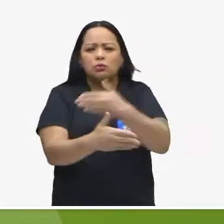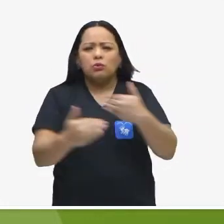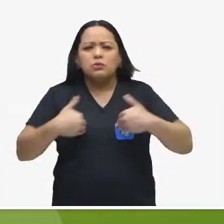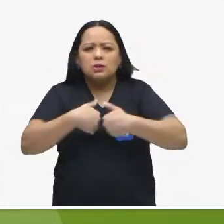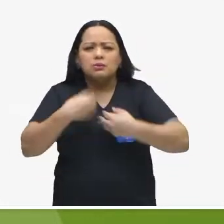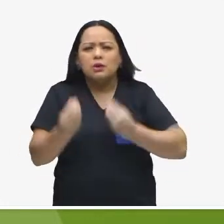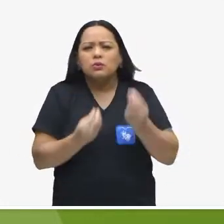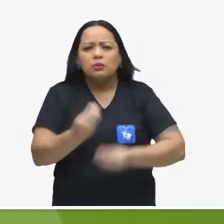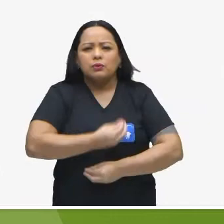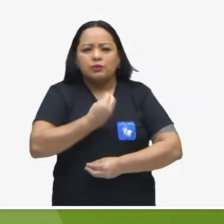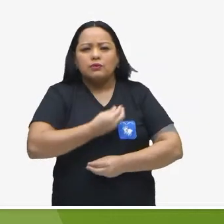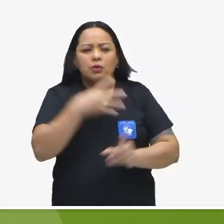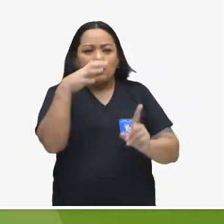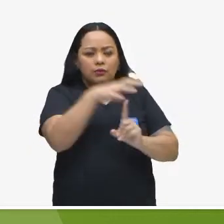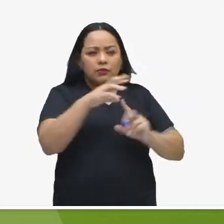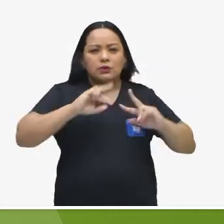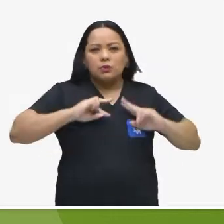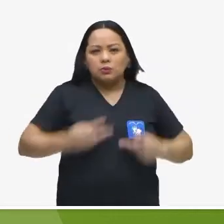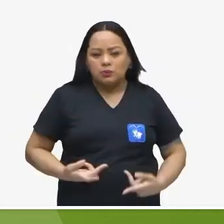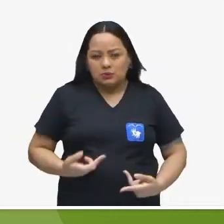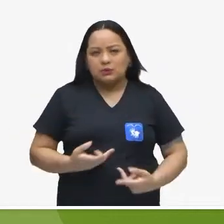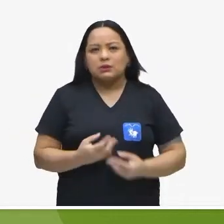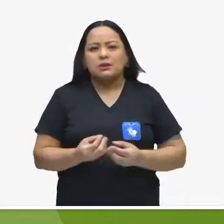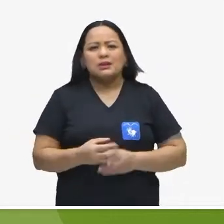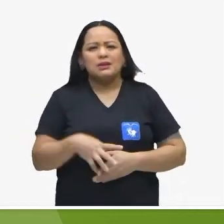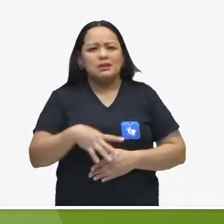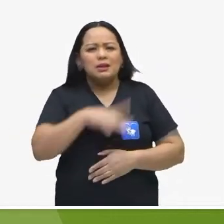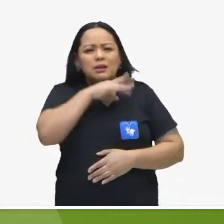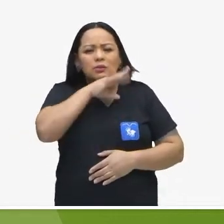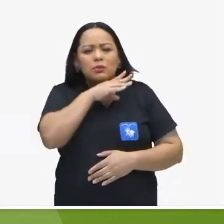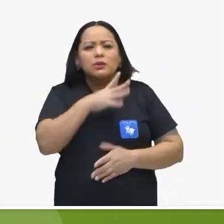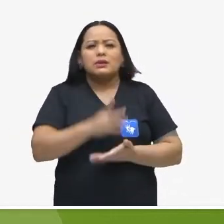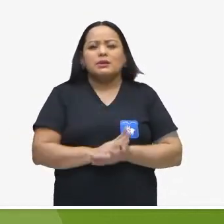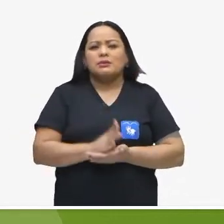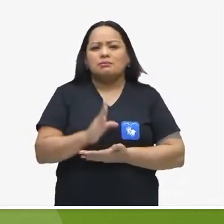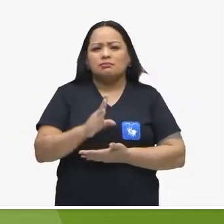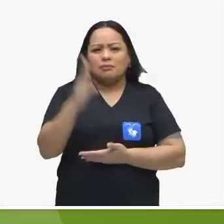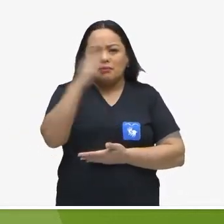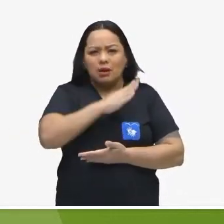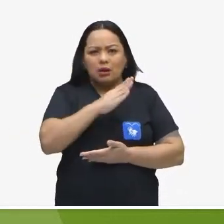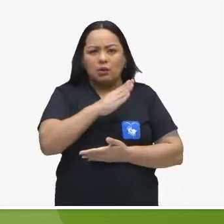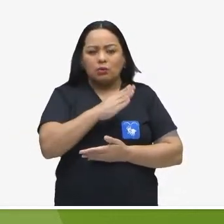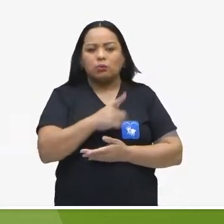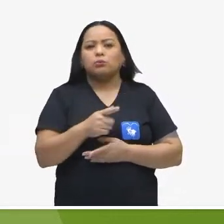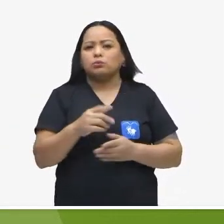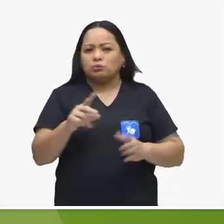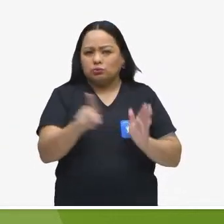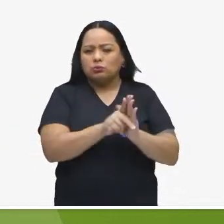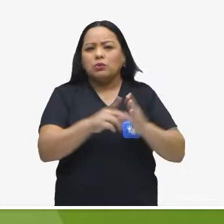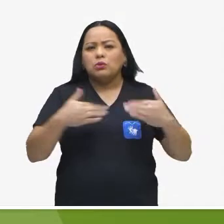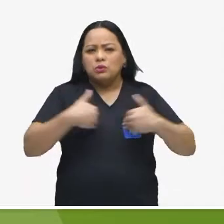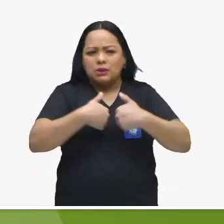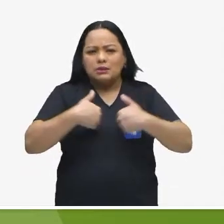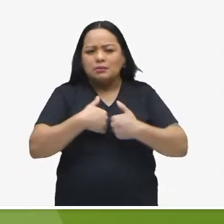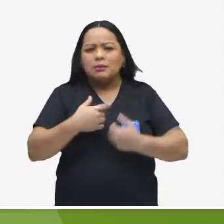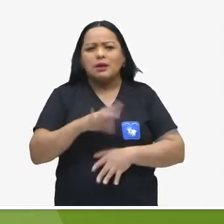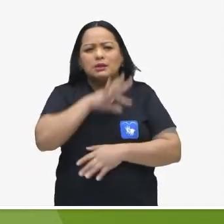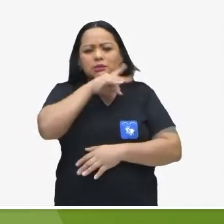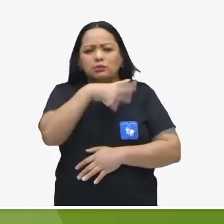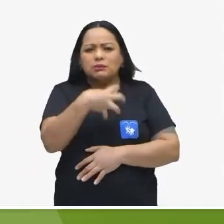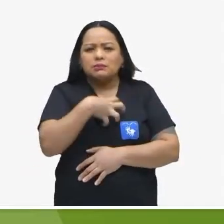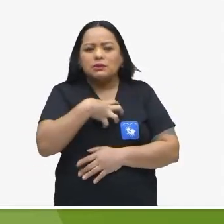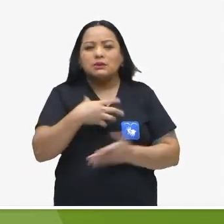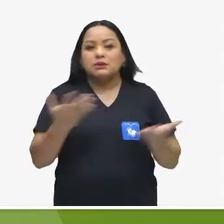né, ou antrópica, que é negativa. Negativa para quem? Para os animais. E é isso que a gente estuda em